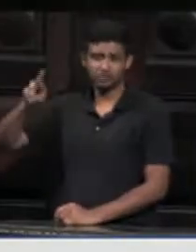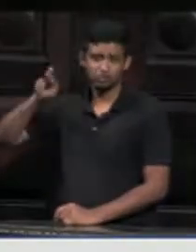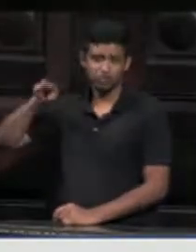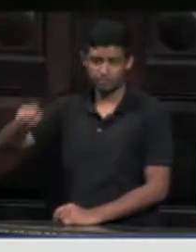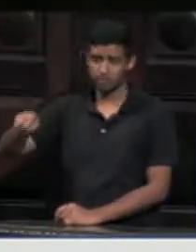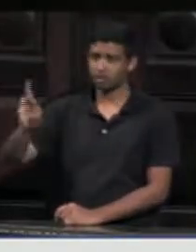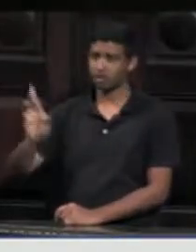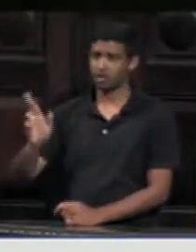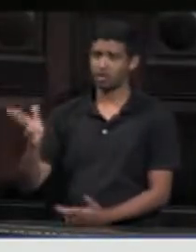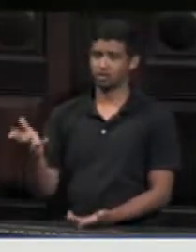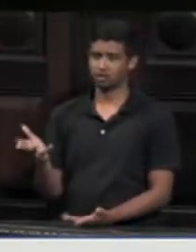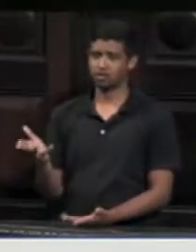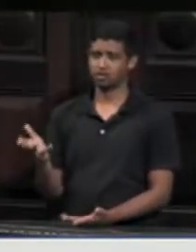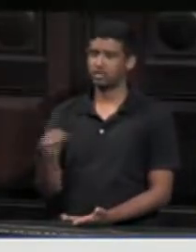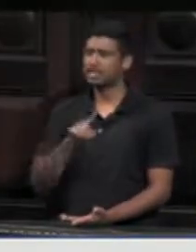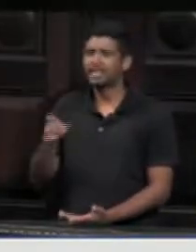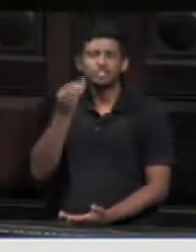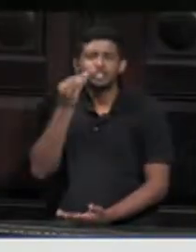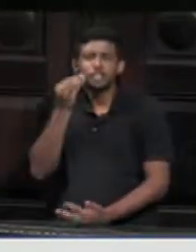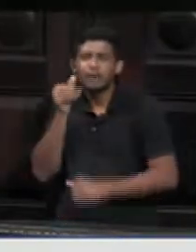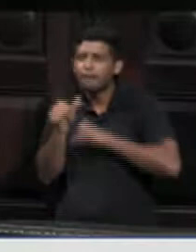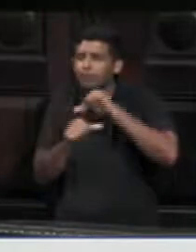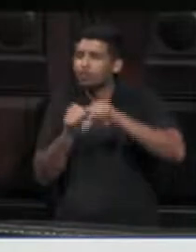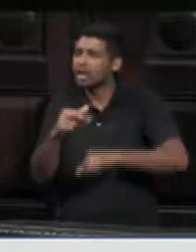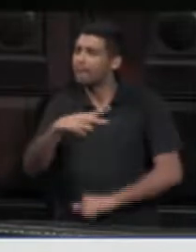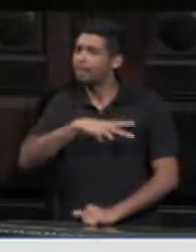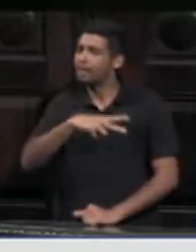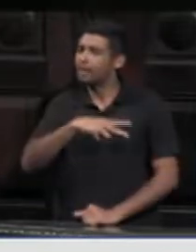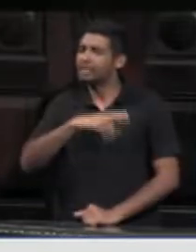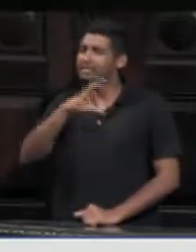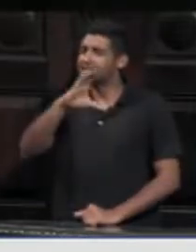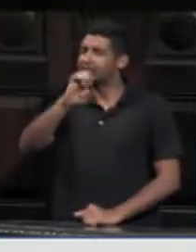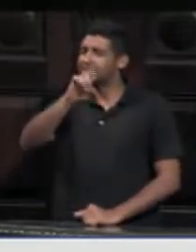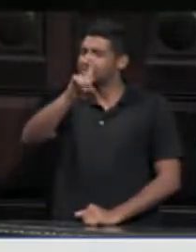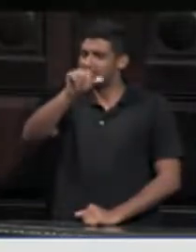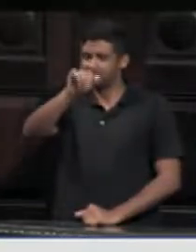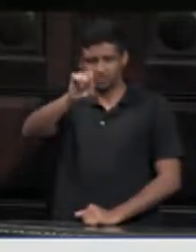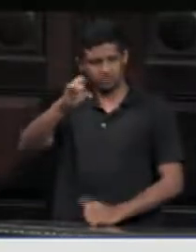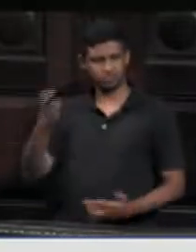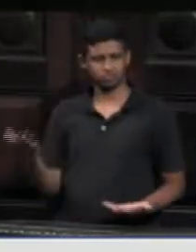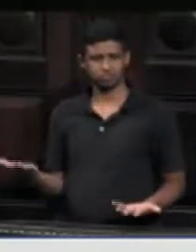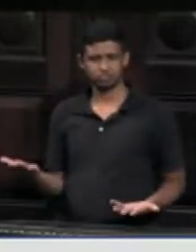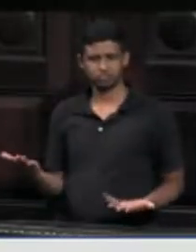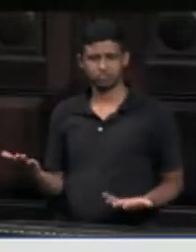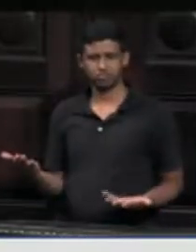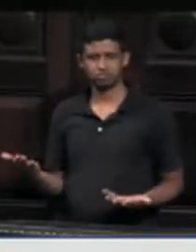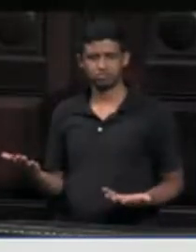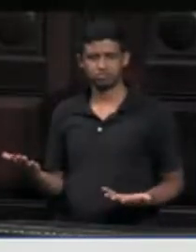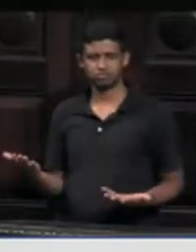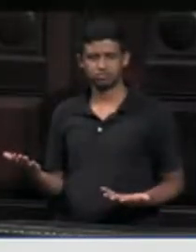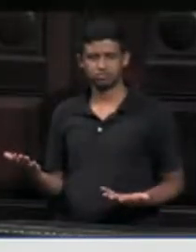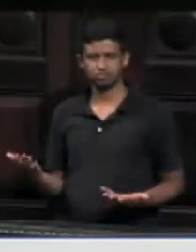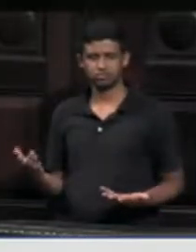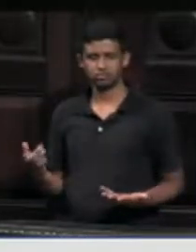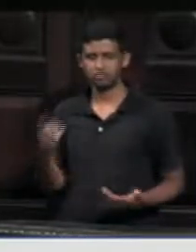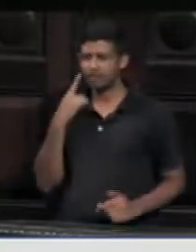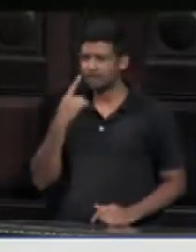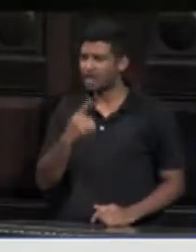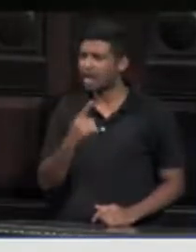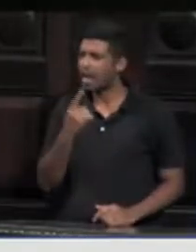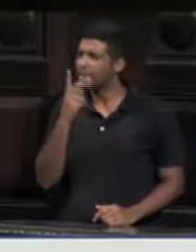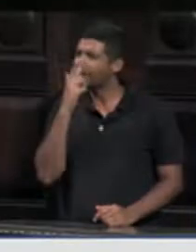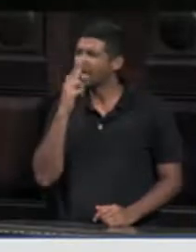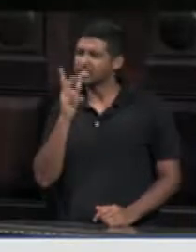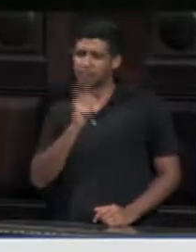Paribas, privatizando a SEDAI. O que é uma grande